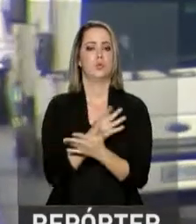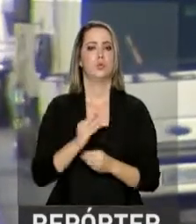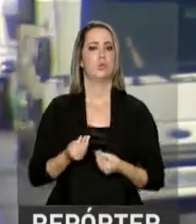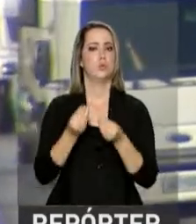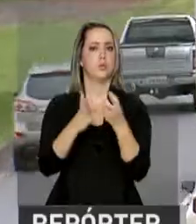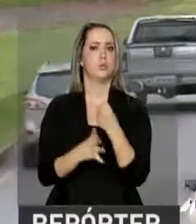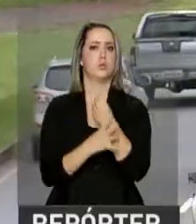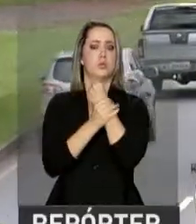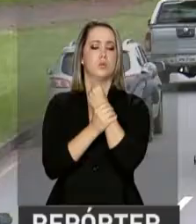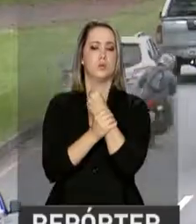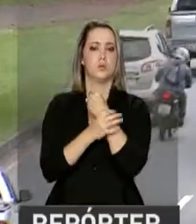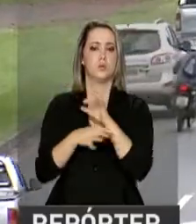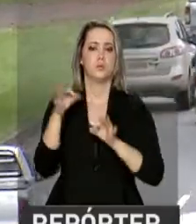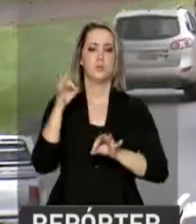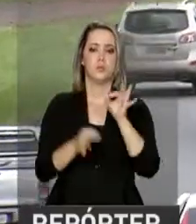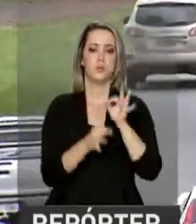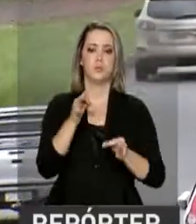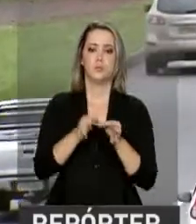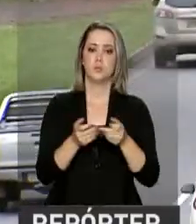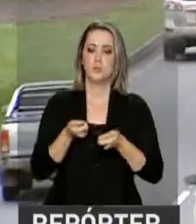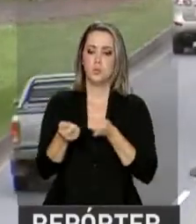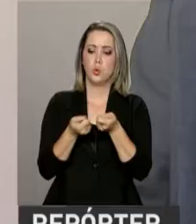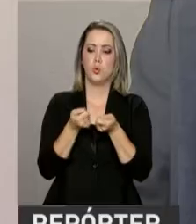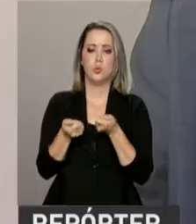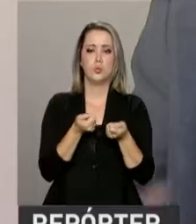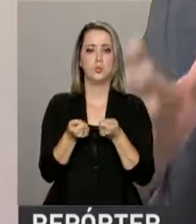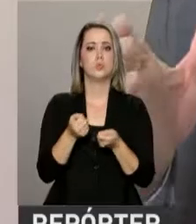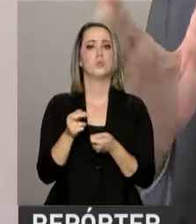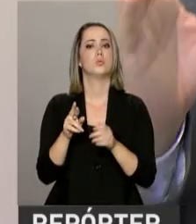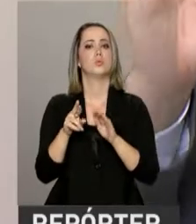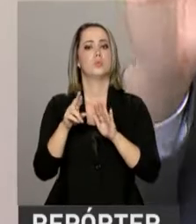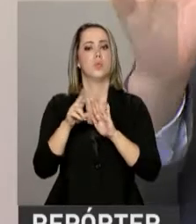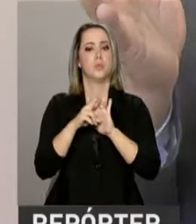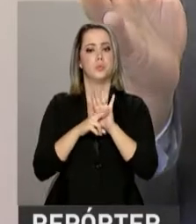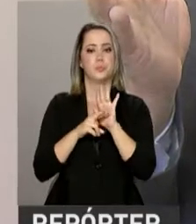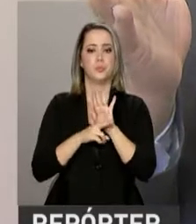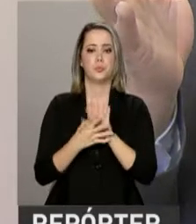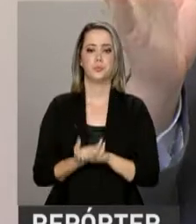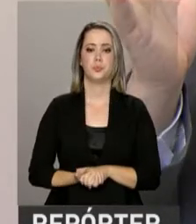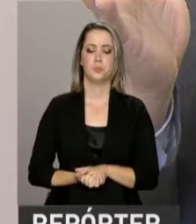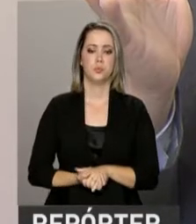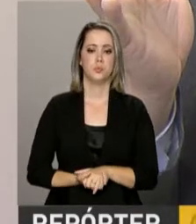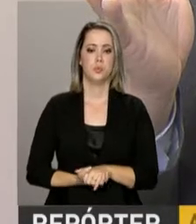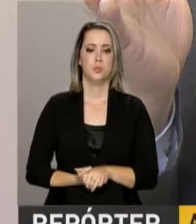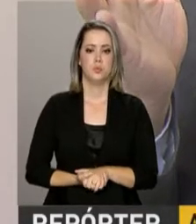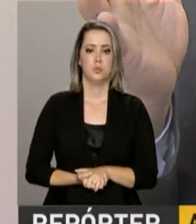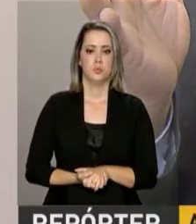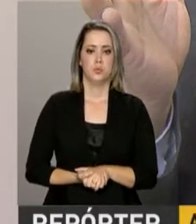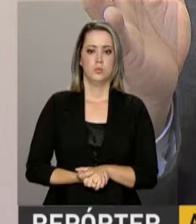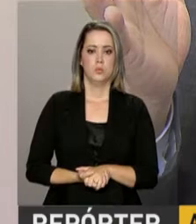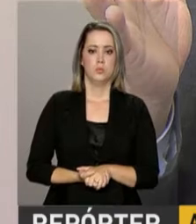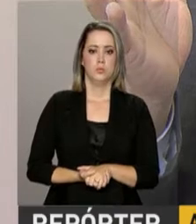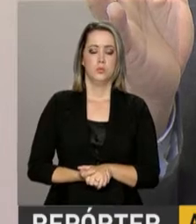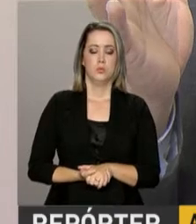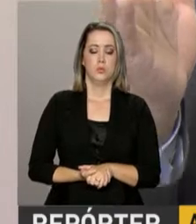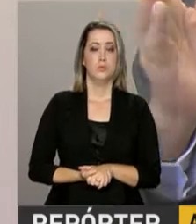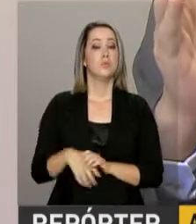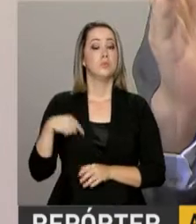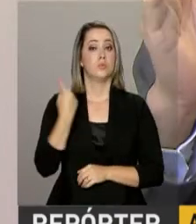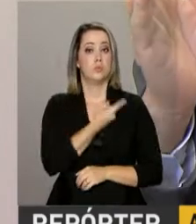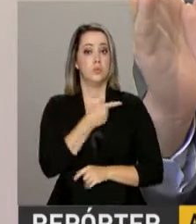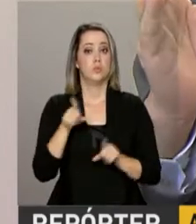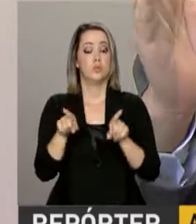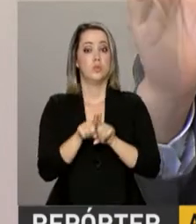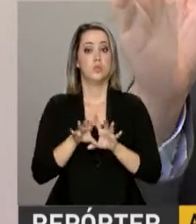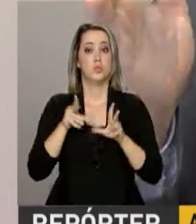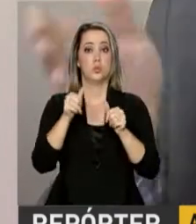segurança jurídica e estabilidade regulatória aos investidores. A gente unificou a tramitação da contratação dos projetos, ou seja,